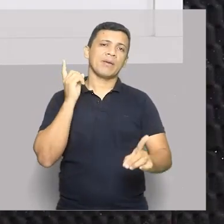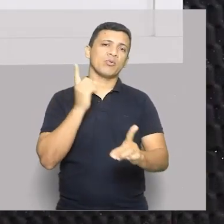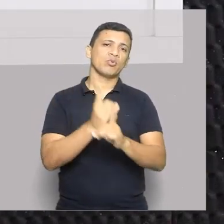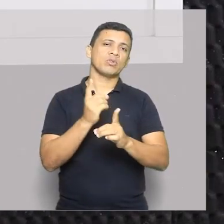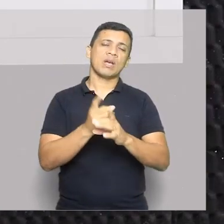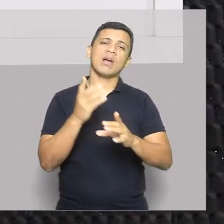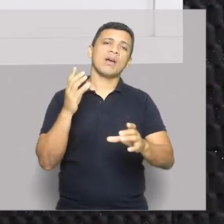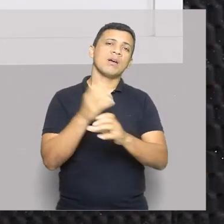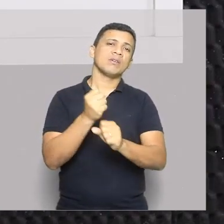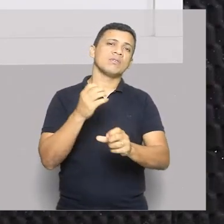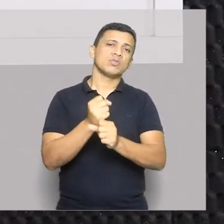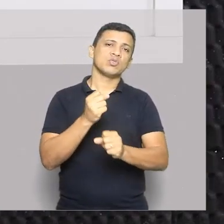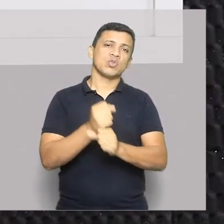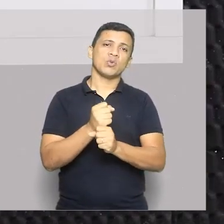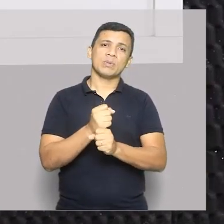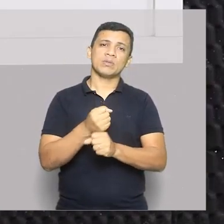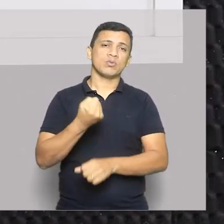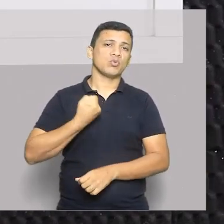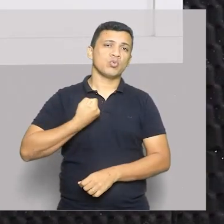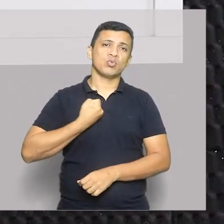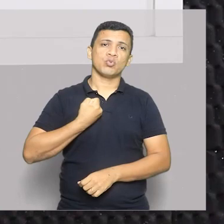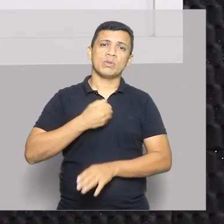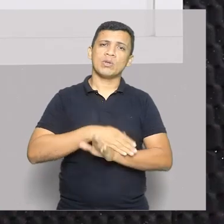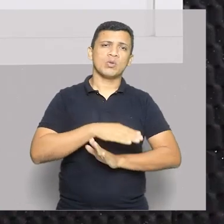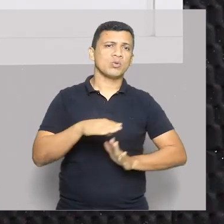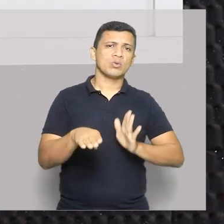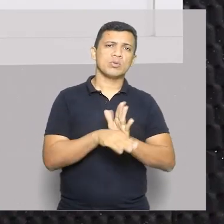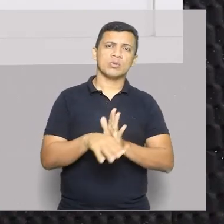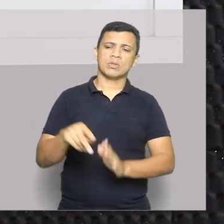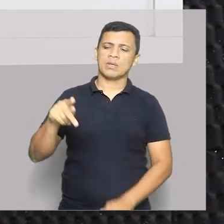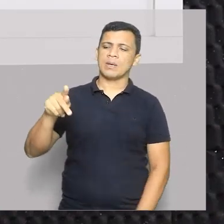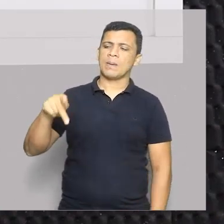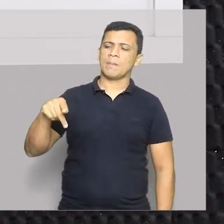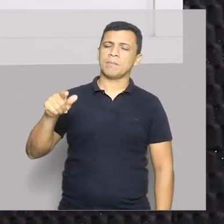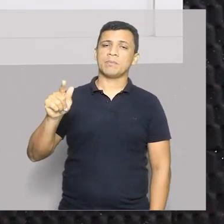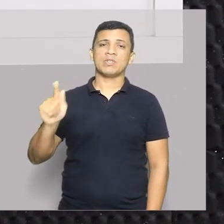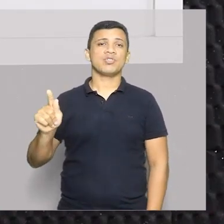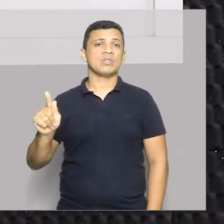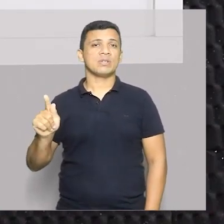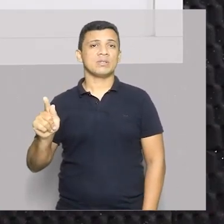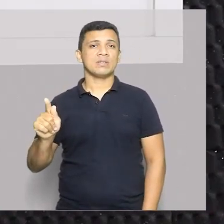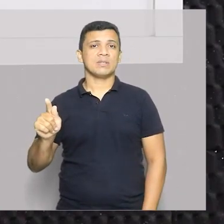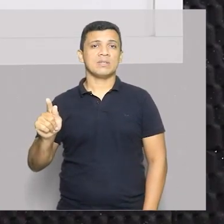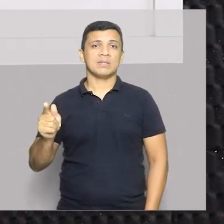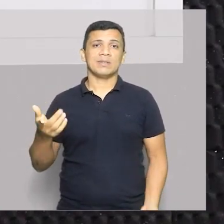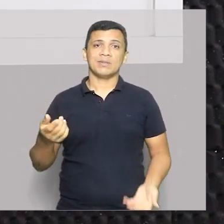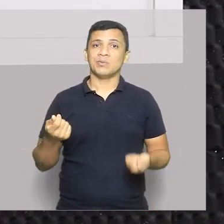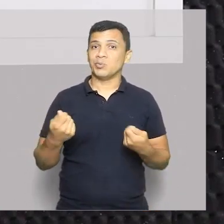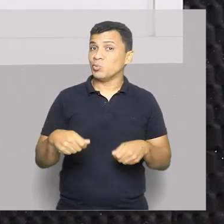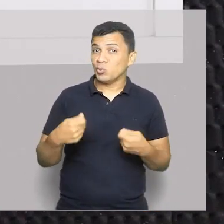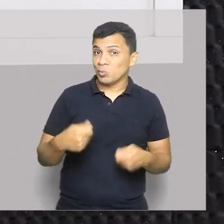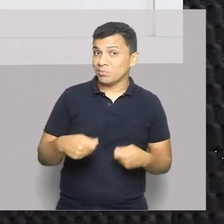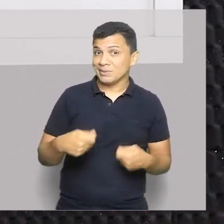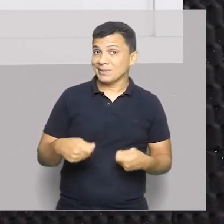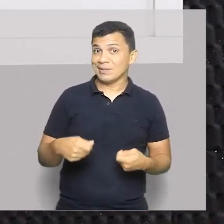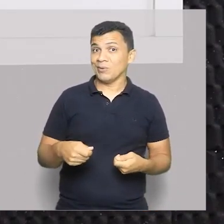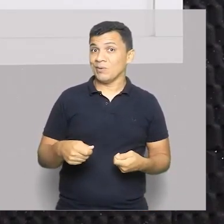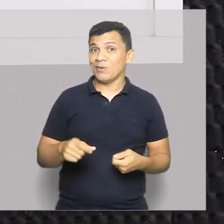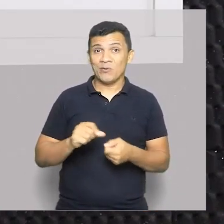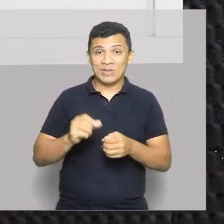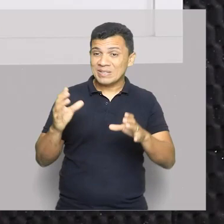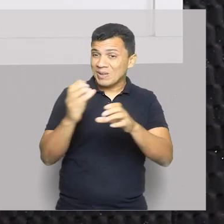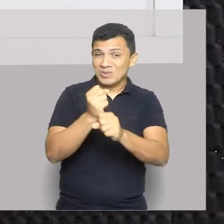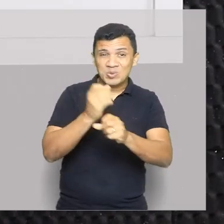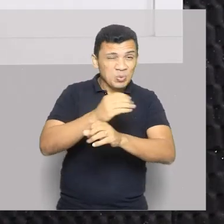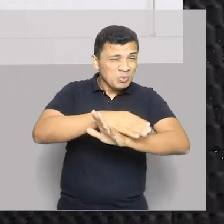dos termos de uma PG, sem precisar fazer a soma mesmo de fato, você pode usar uma